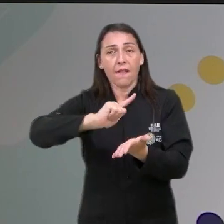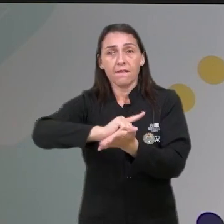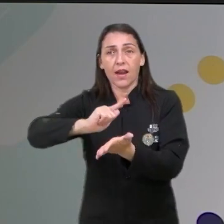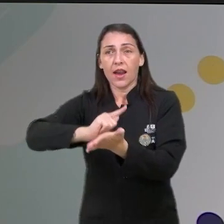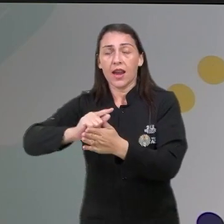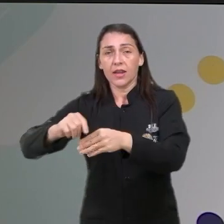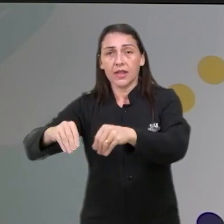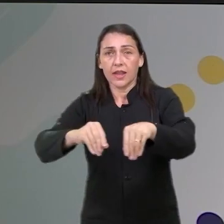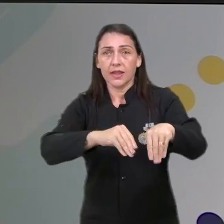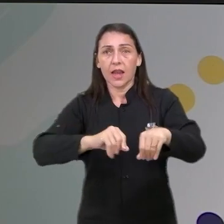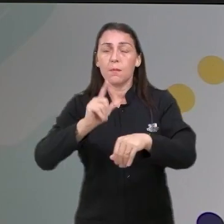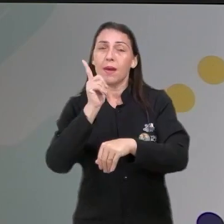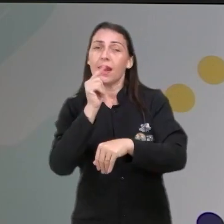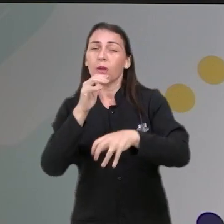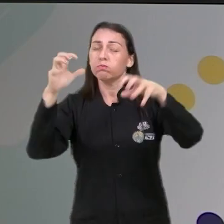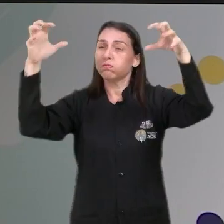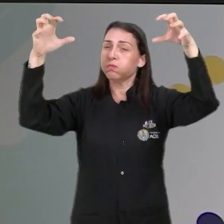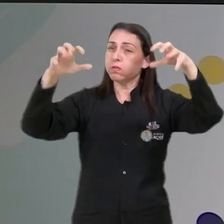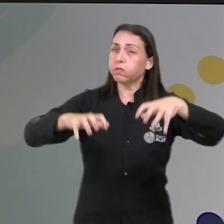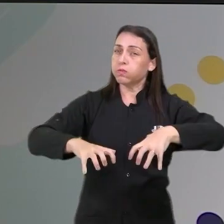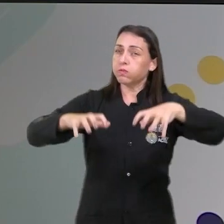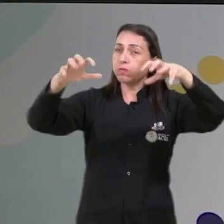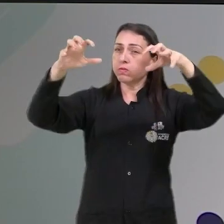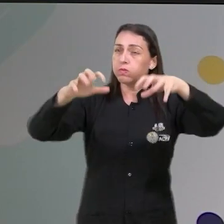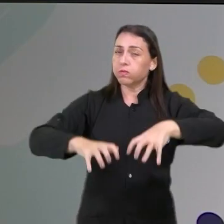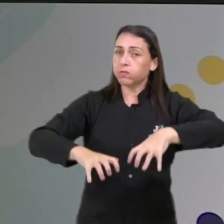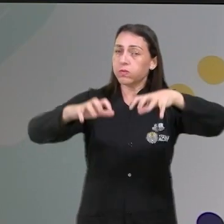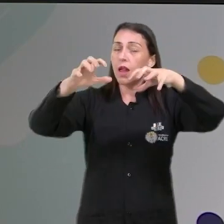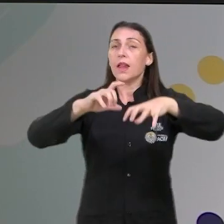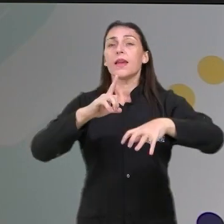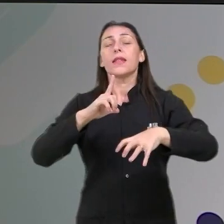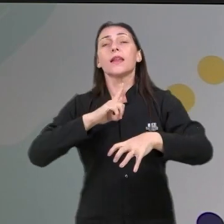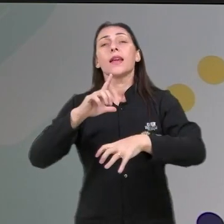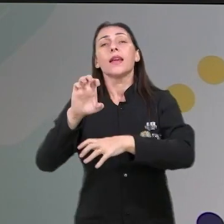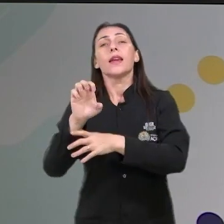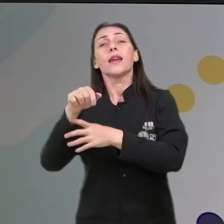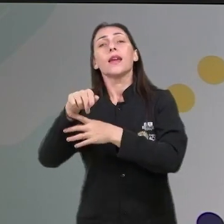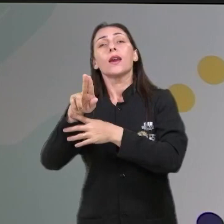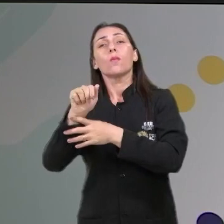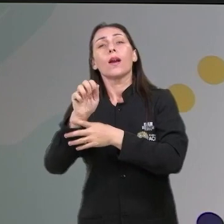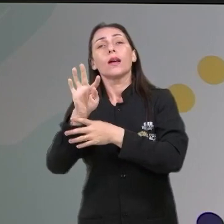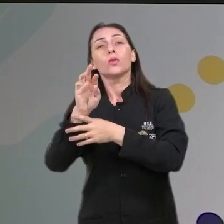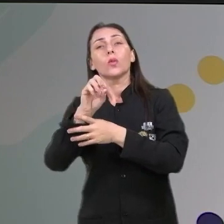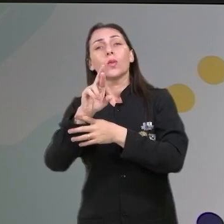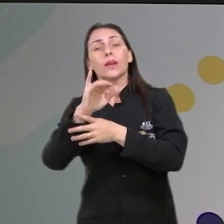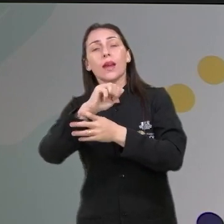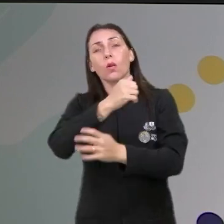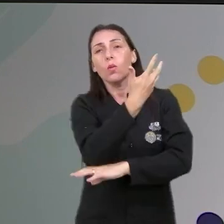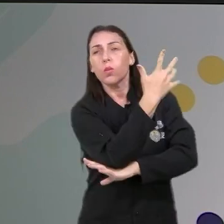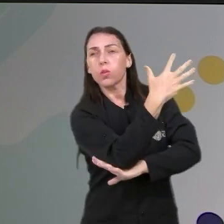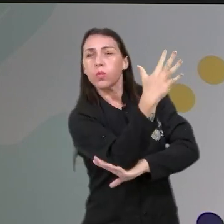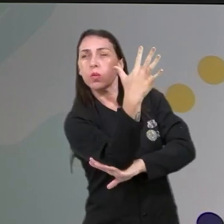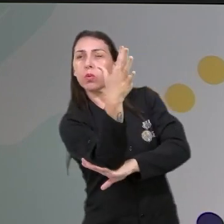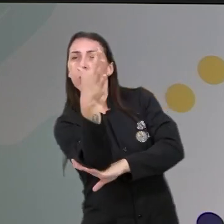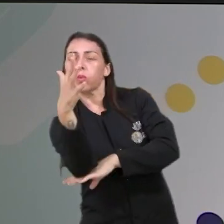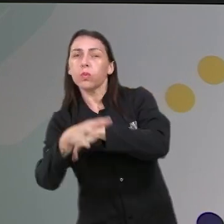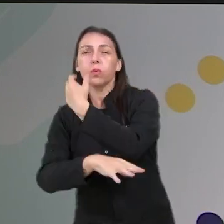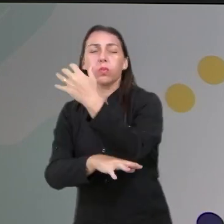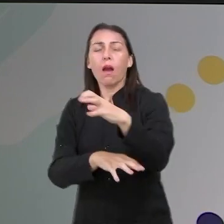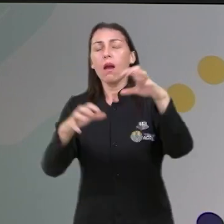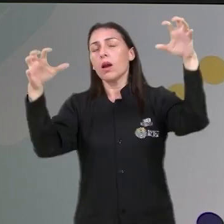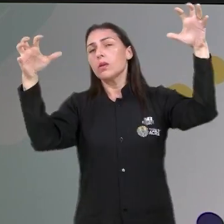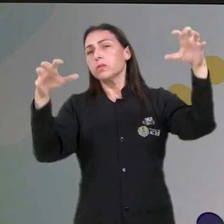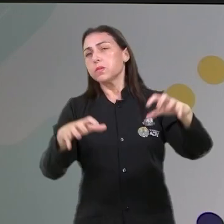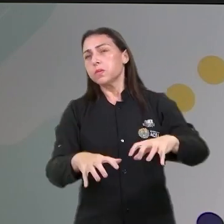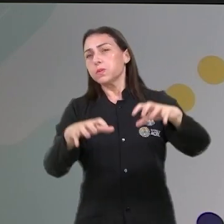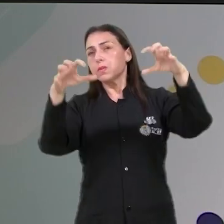terra pela água da chuva. Então, como estamos em área equatorial, com florestas, o índice de pluviosidade,